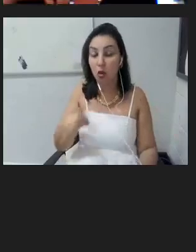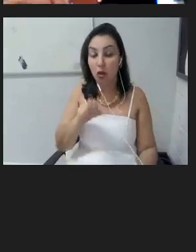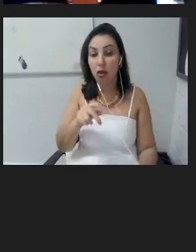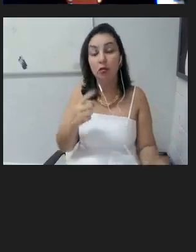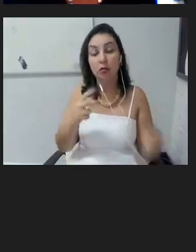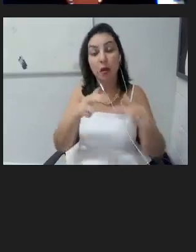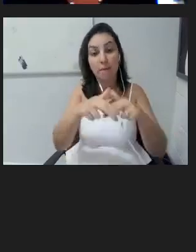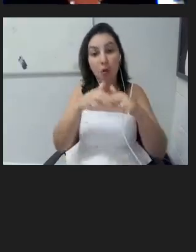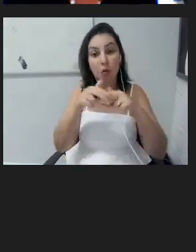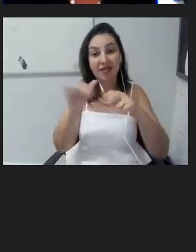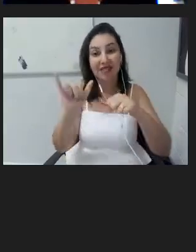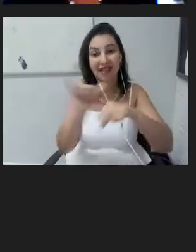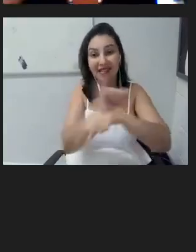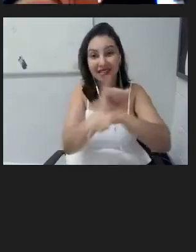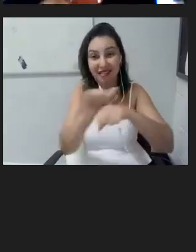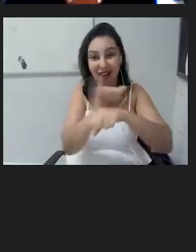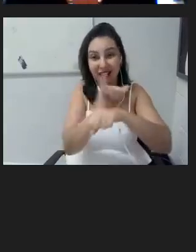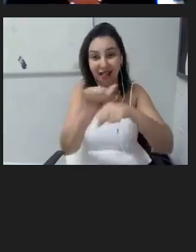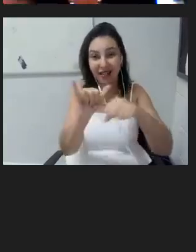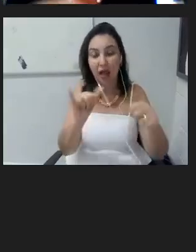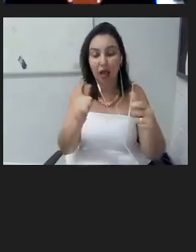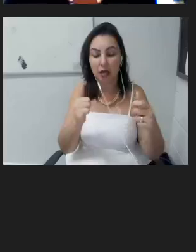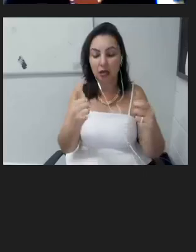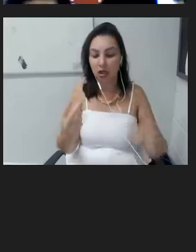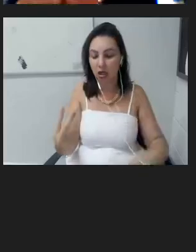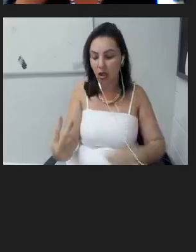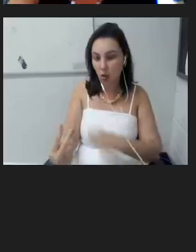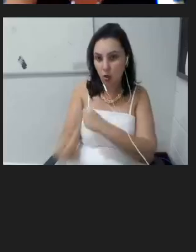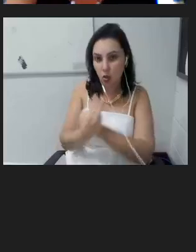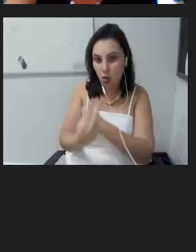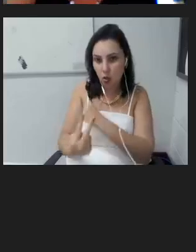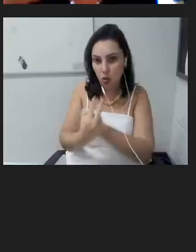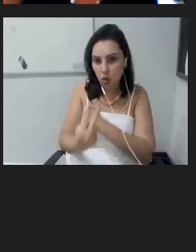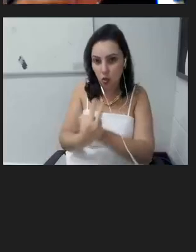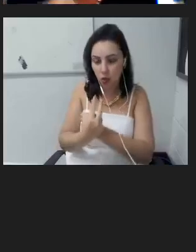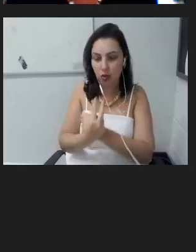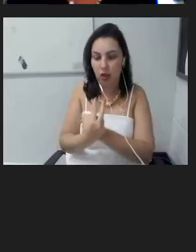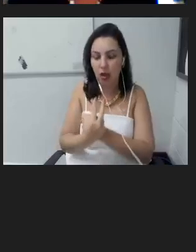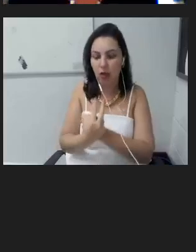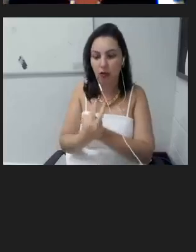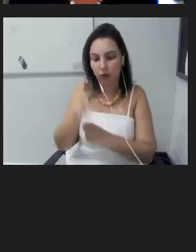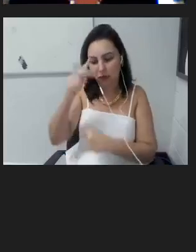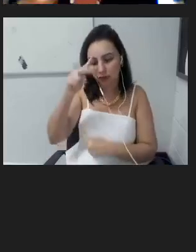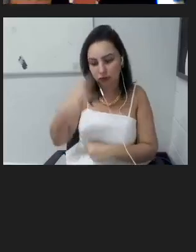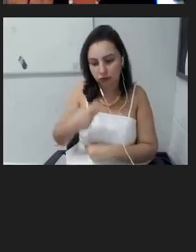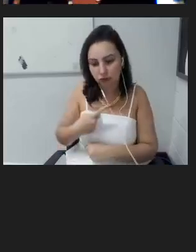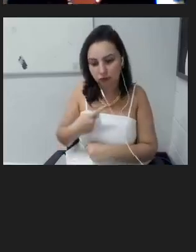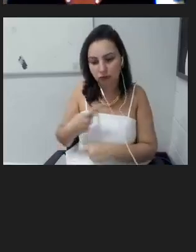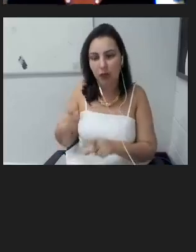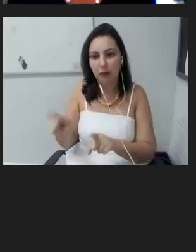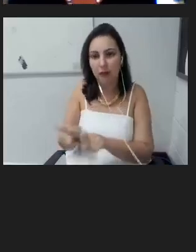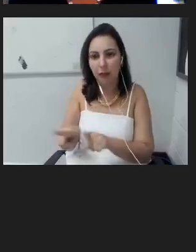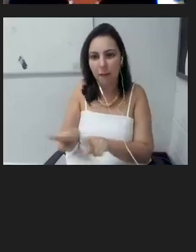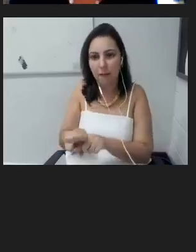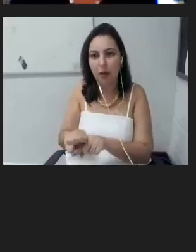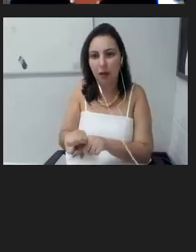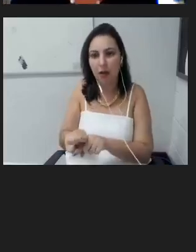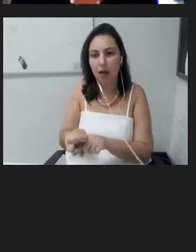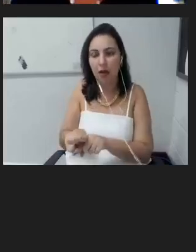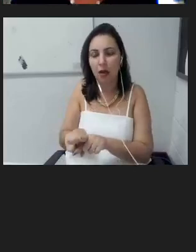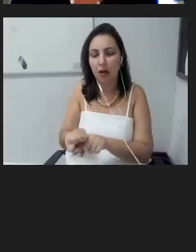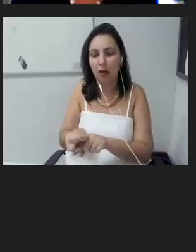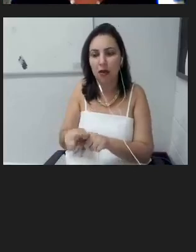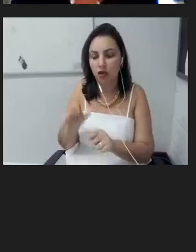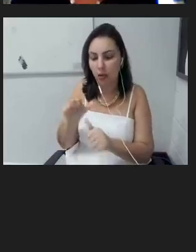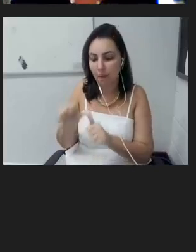estratégias de resiliência, de autocuidado, que aí a gente tem aqui na segunda questão, elas são tão essenciais para